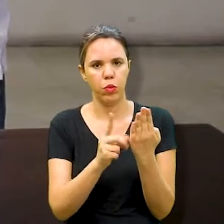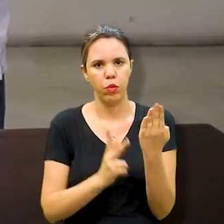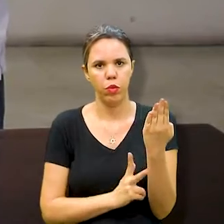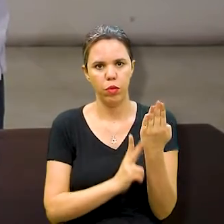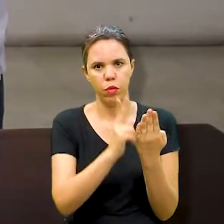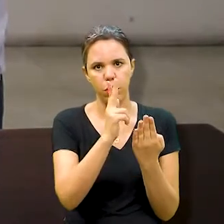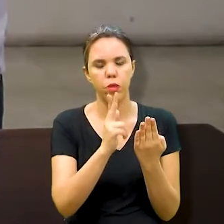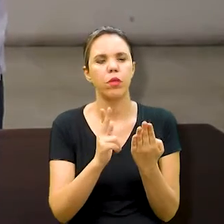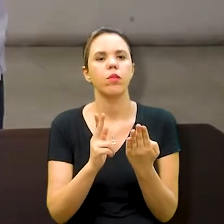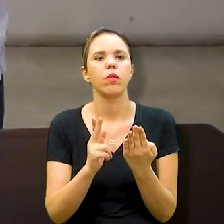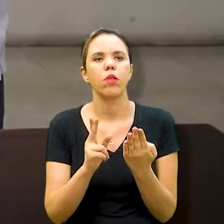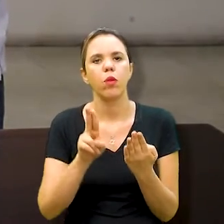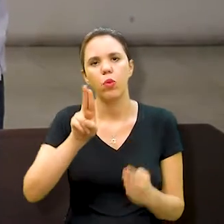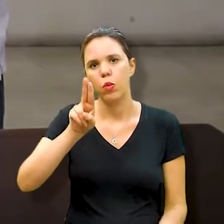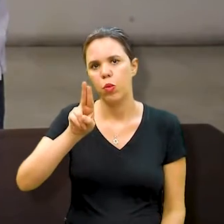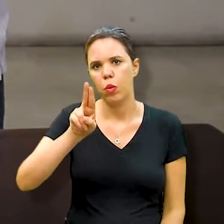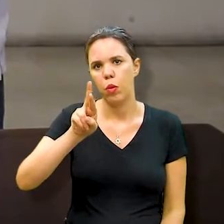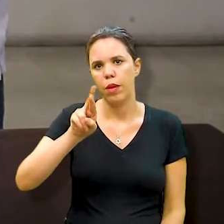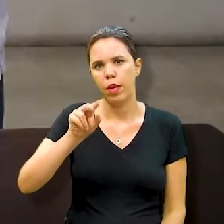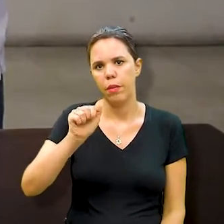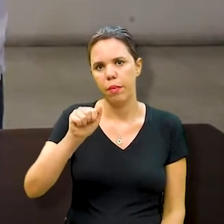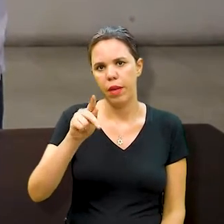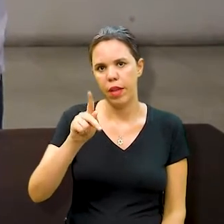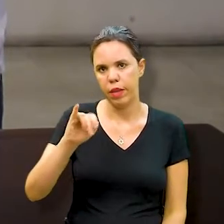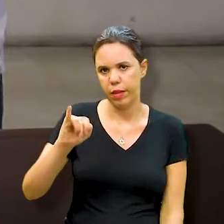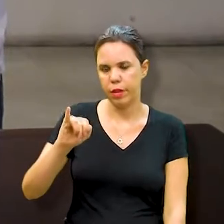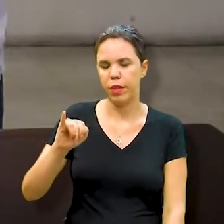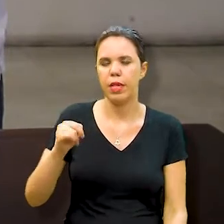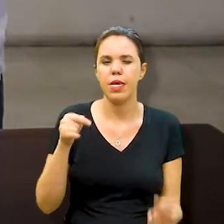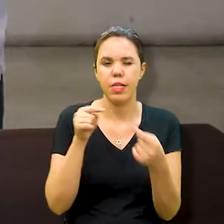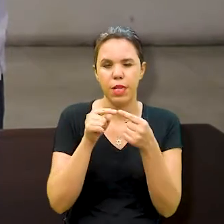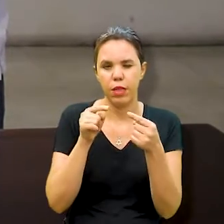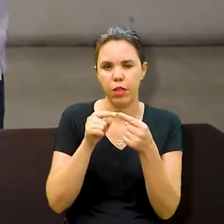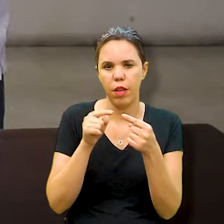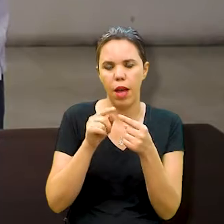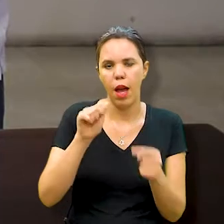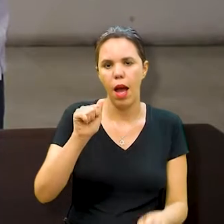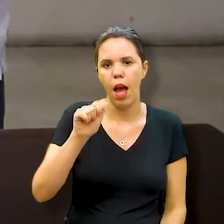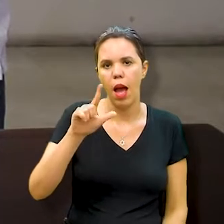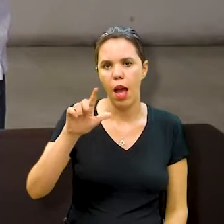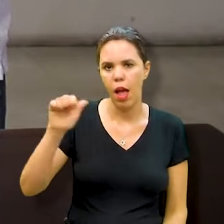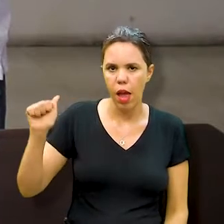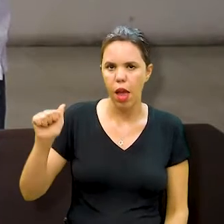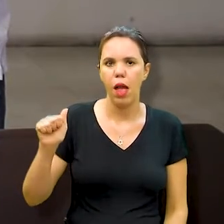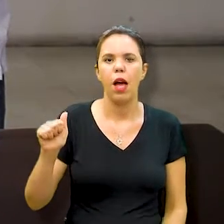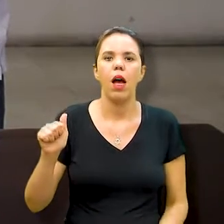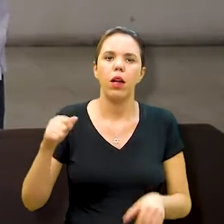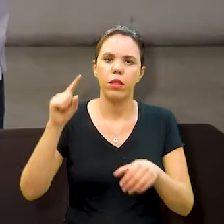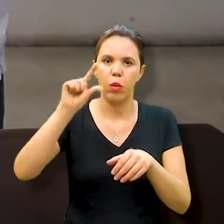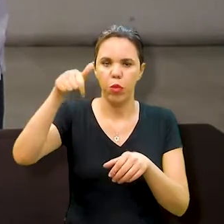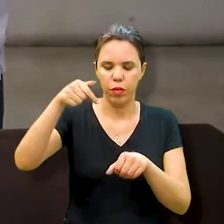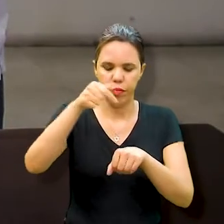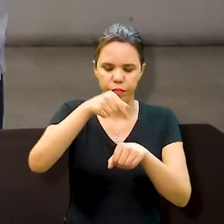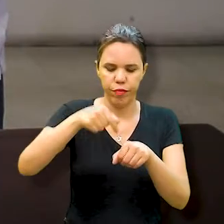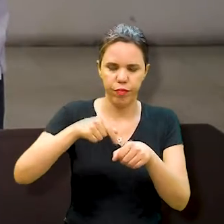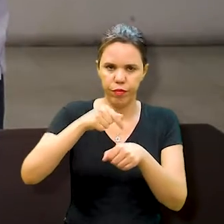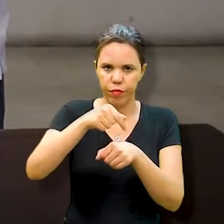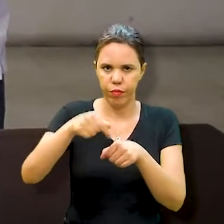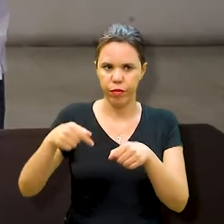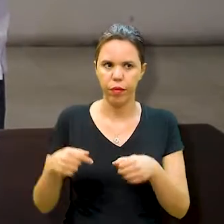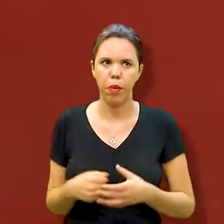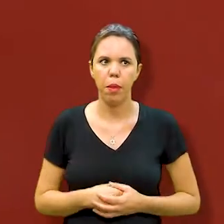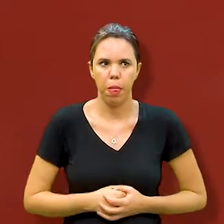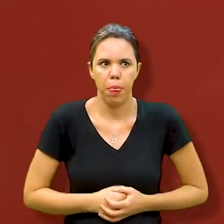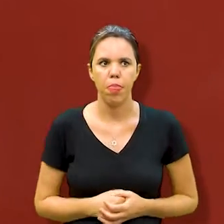o tamanho do peixe o tamanho douramaq para ficar certinho com a alga E assim a gente vai afetando ele